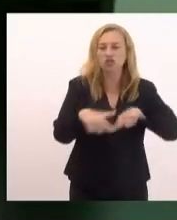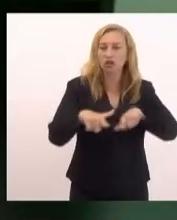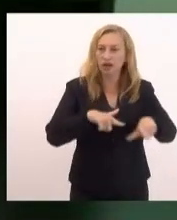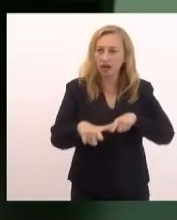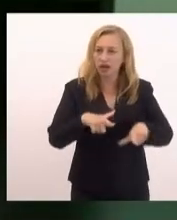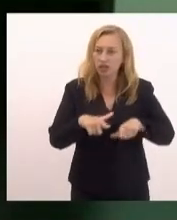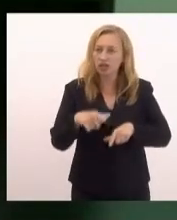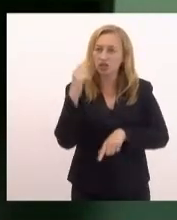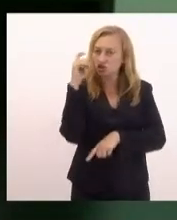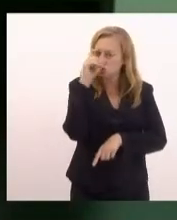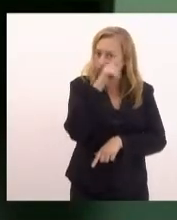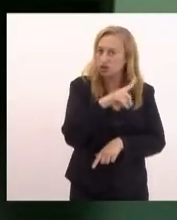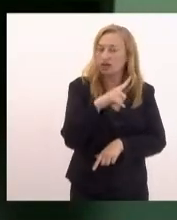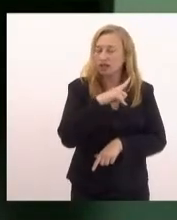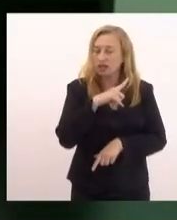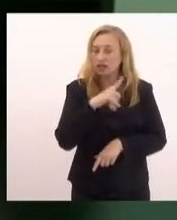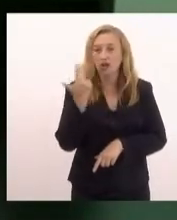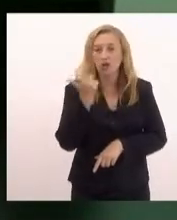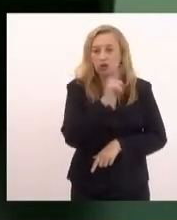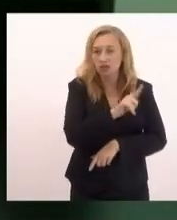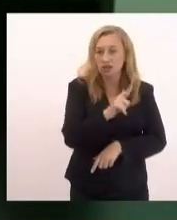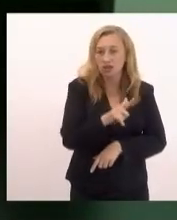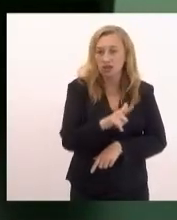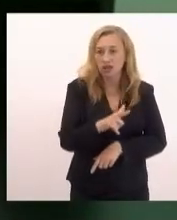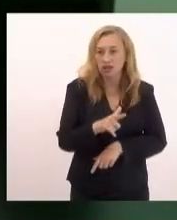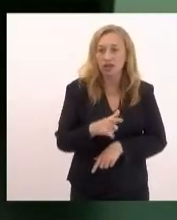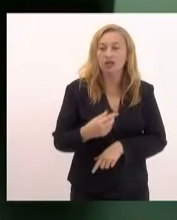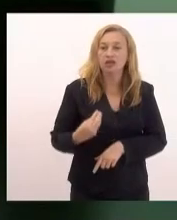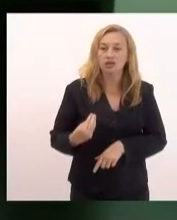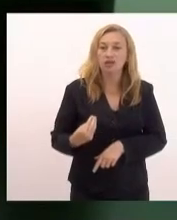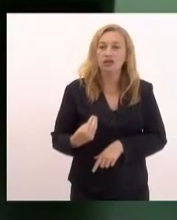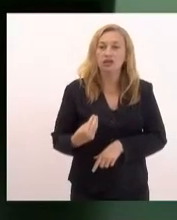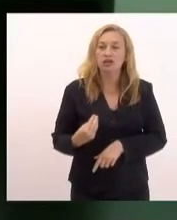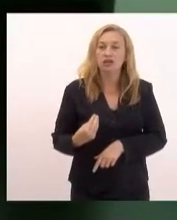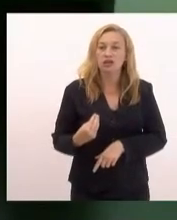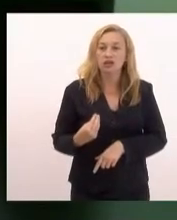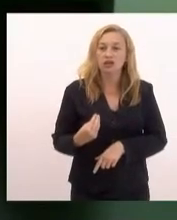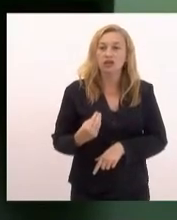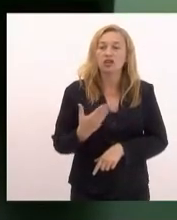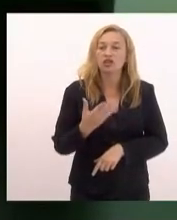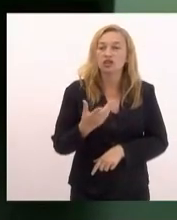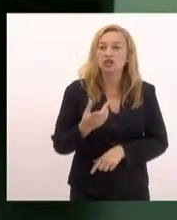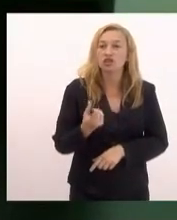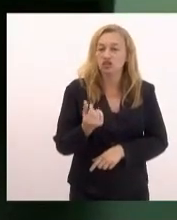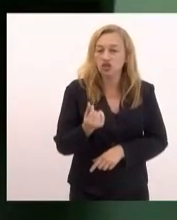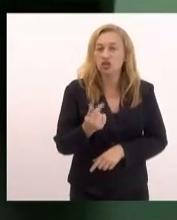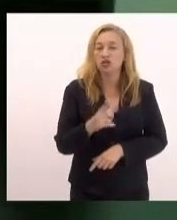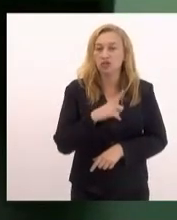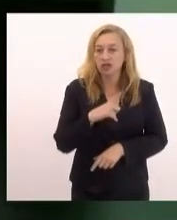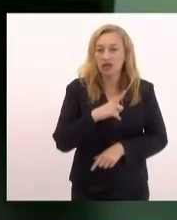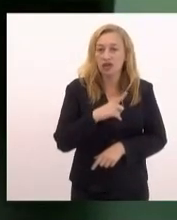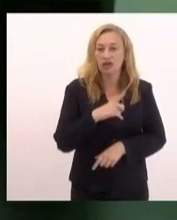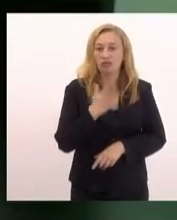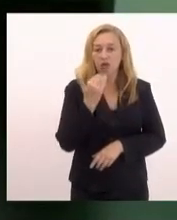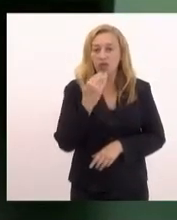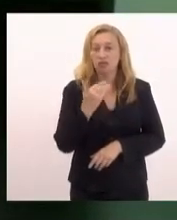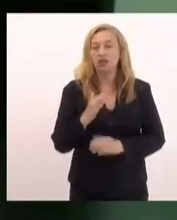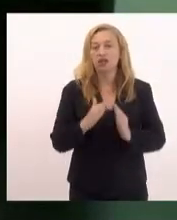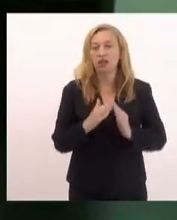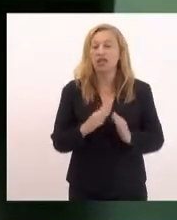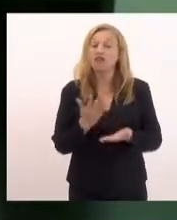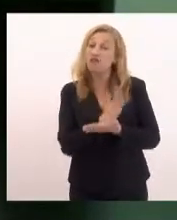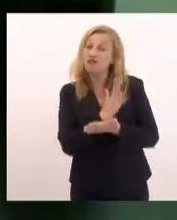muita dificuldade, conseguem levar o seu pão de cada dia. Muitos deles, senhor presidente, hoje